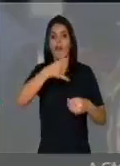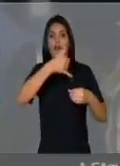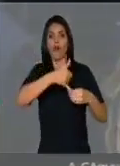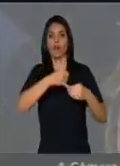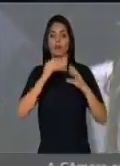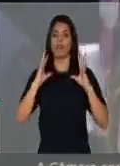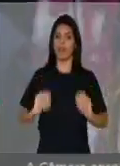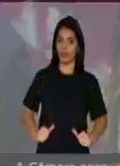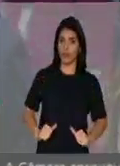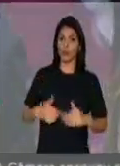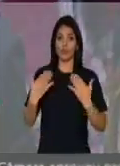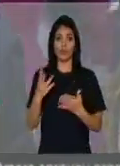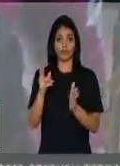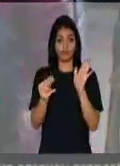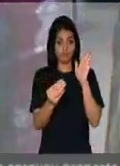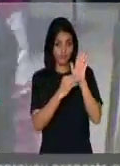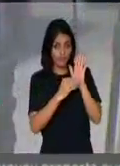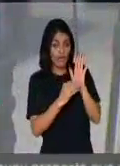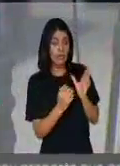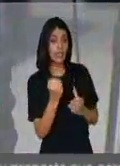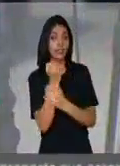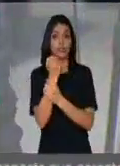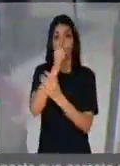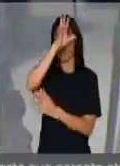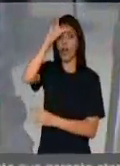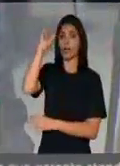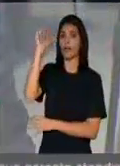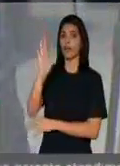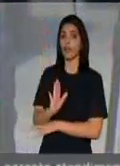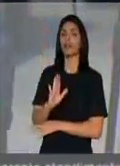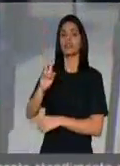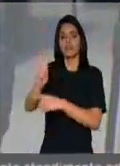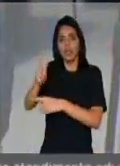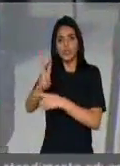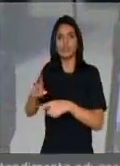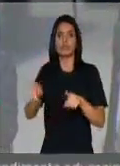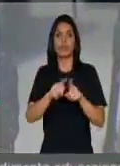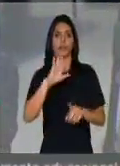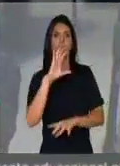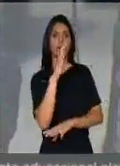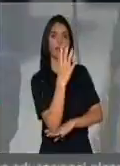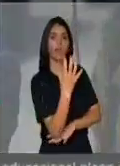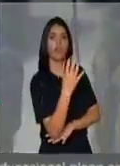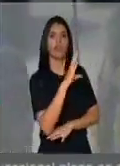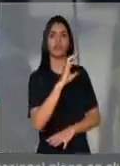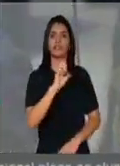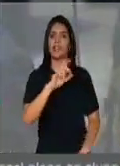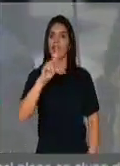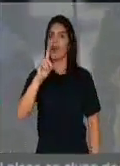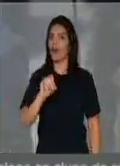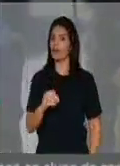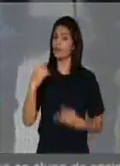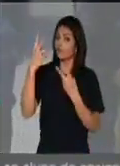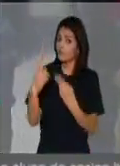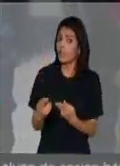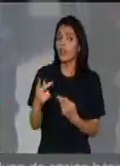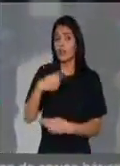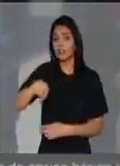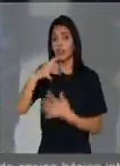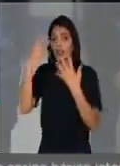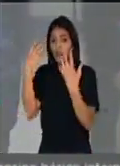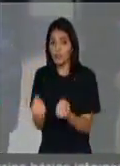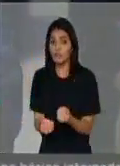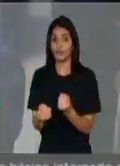a Amazônia brasileira vai estar resguardada, assim como o Cerrado. Então, por esse motivo, solicitamos o acolhimento